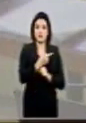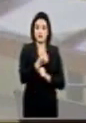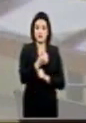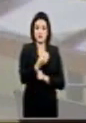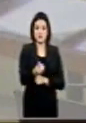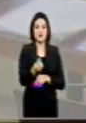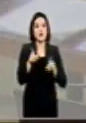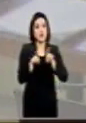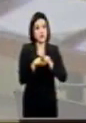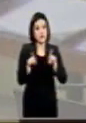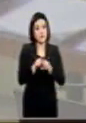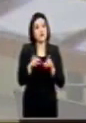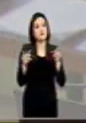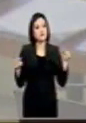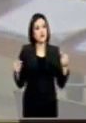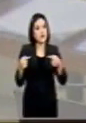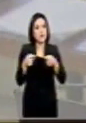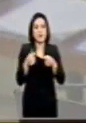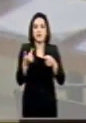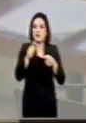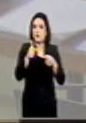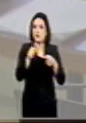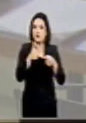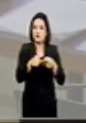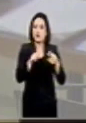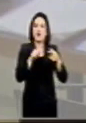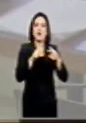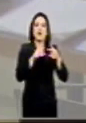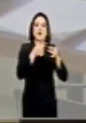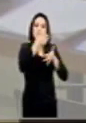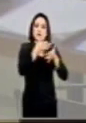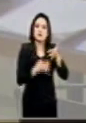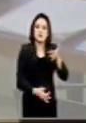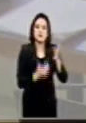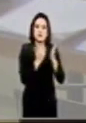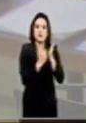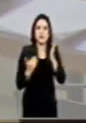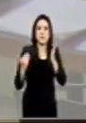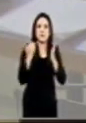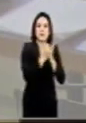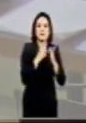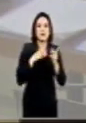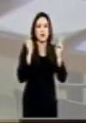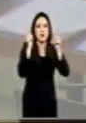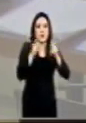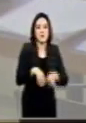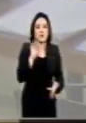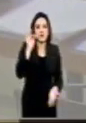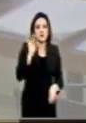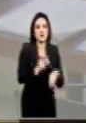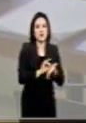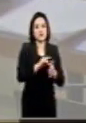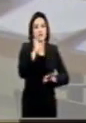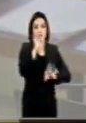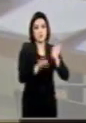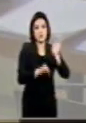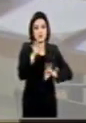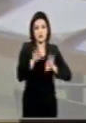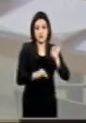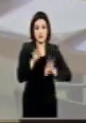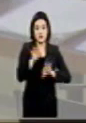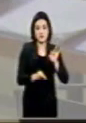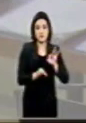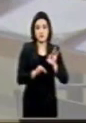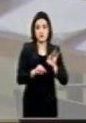não se admite interpretação extensiva da Constituição Federal para incluir na competência originária dos tribunais para julgar